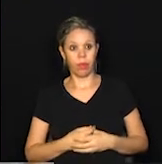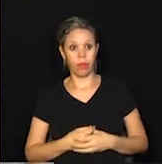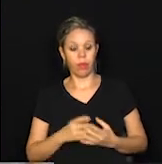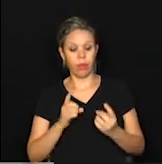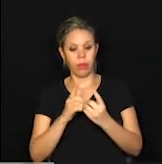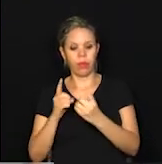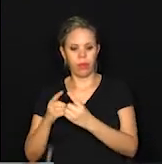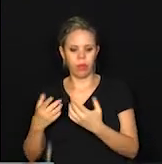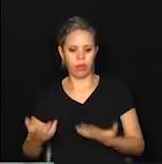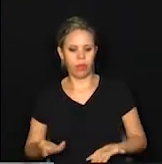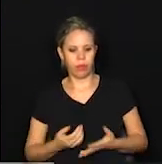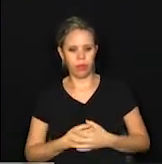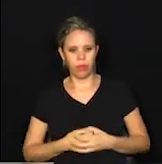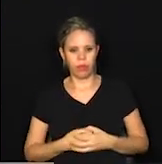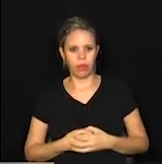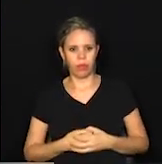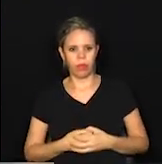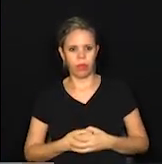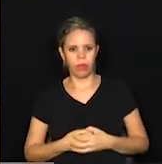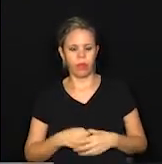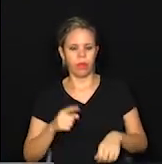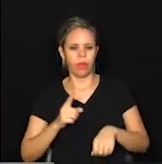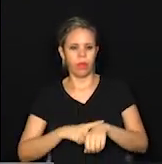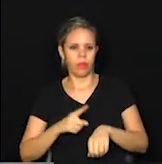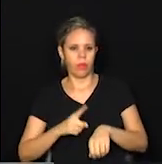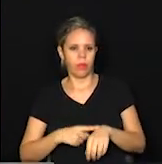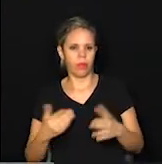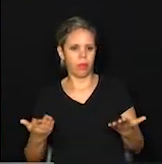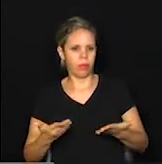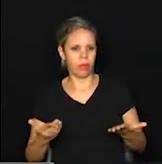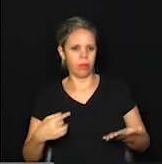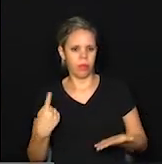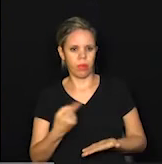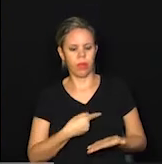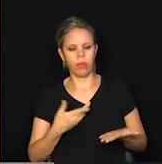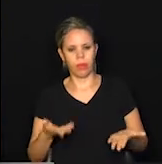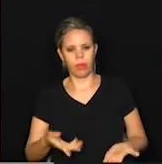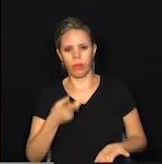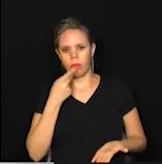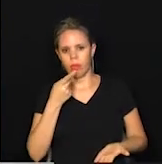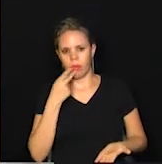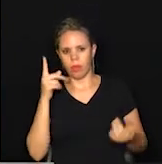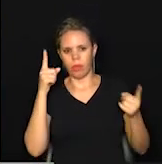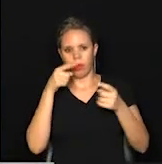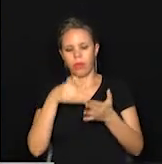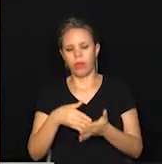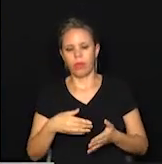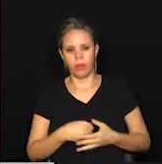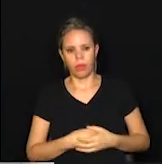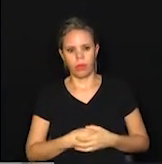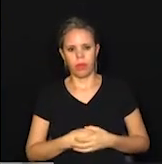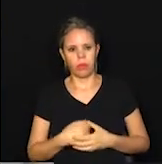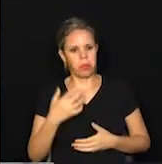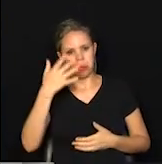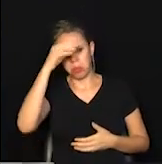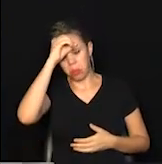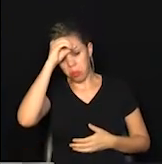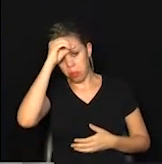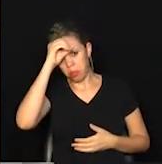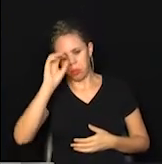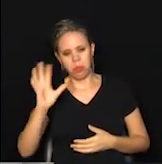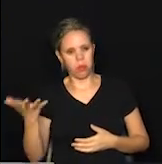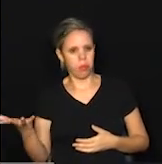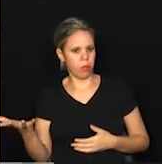recepcionado. É um momento hoje para nós, eu falo da dificuldade, nós não sabemos o que vai